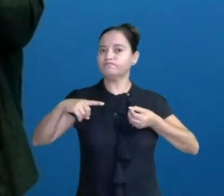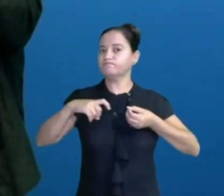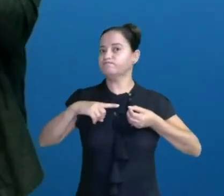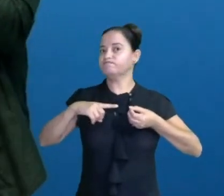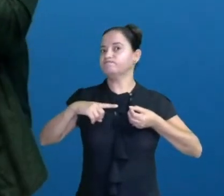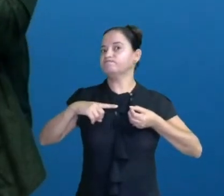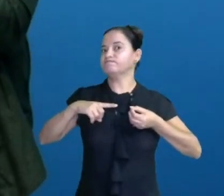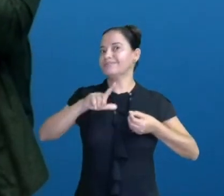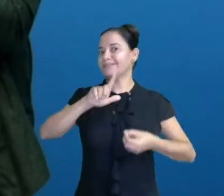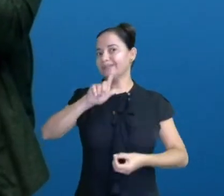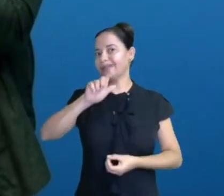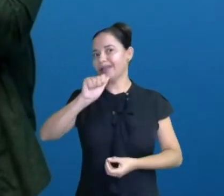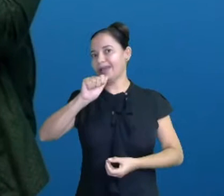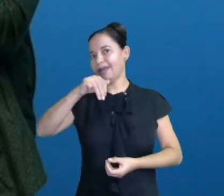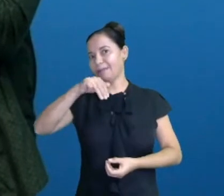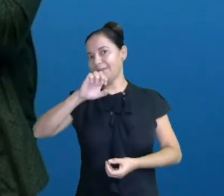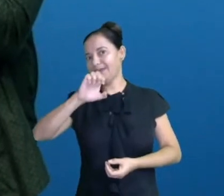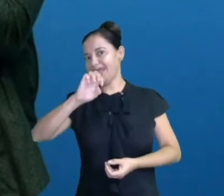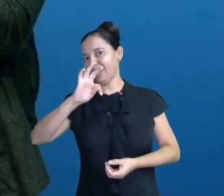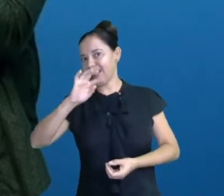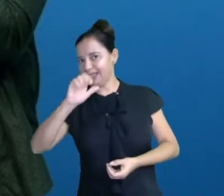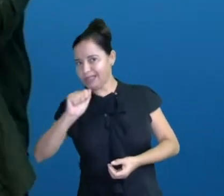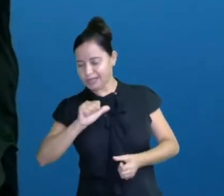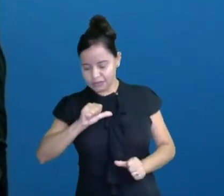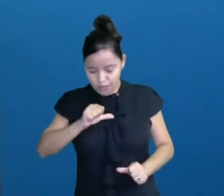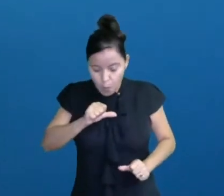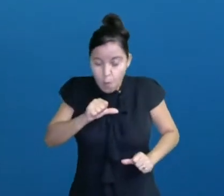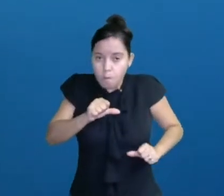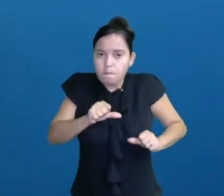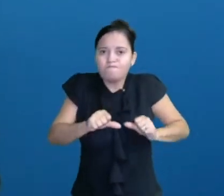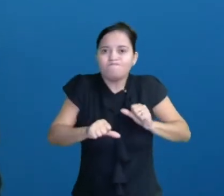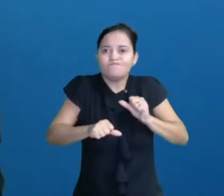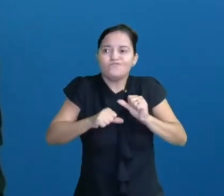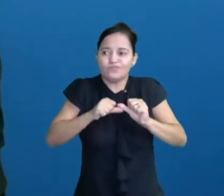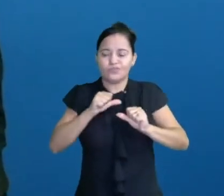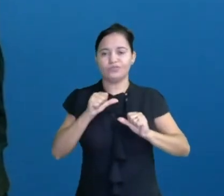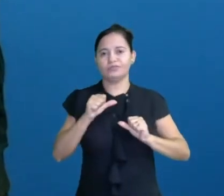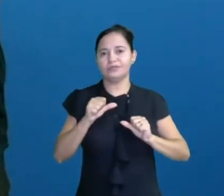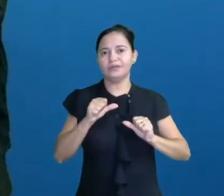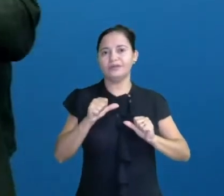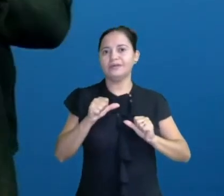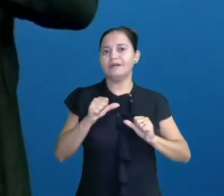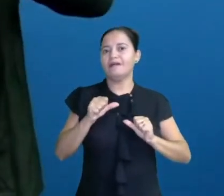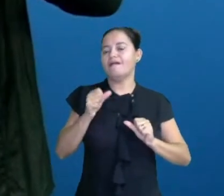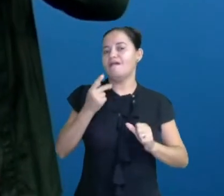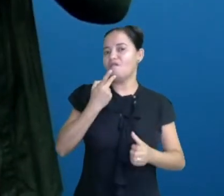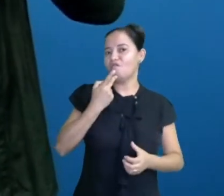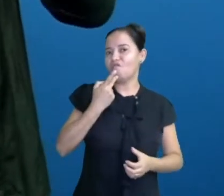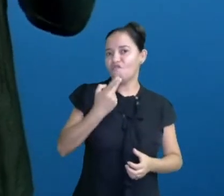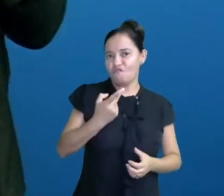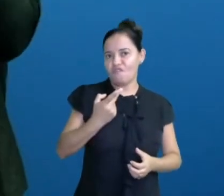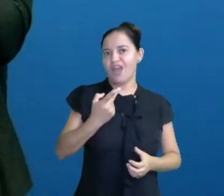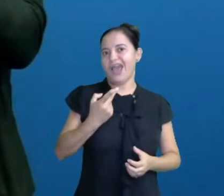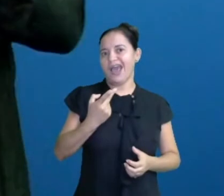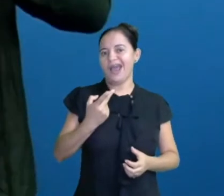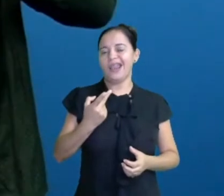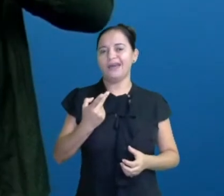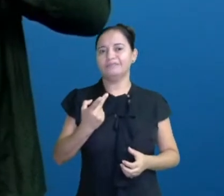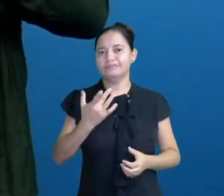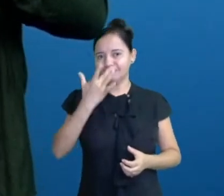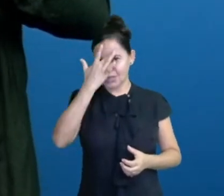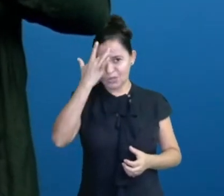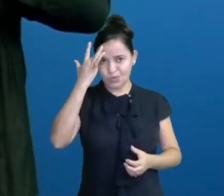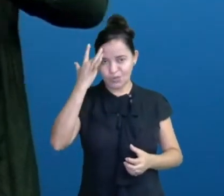possibilidade de gerar justamente esse desenvolvimento no que diz respeito ao sistema reprodutivo,